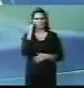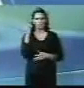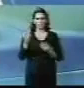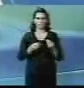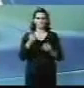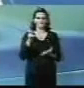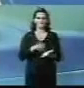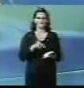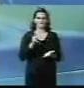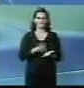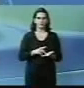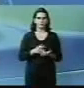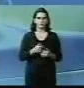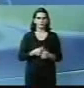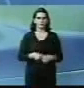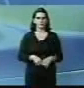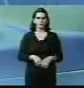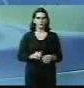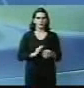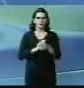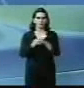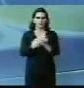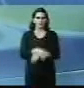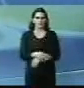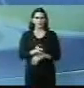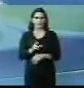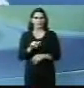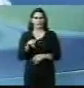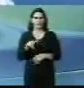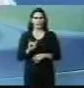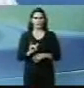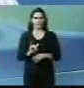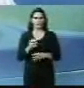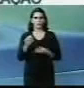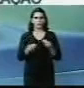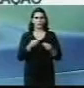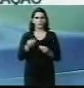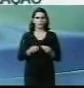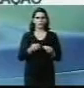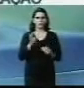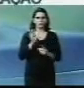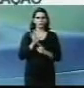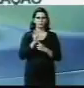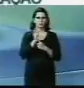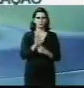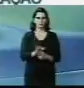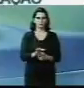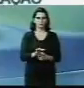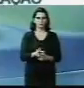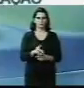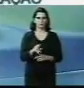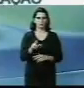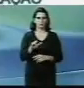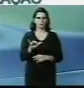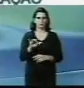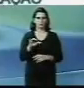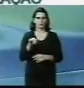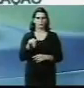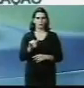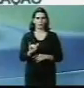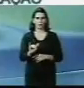na verdade, estão passando por um servidor de proxy, que é o caso do nosso proxy transparente, né? Ou, segundo